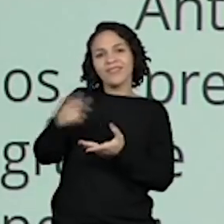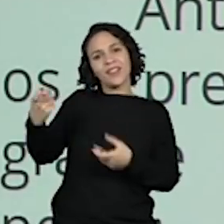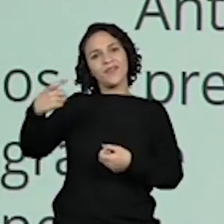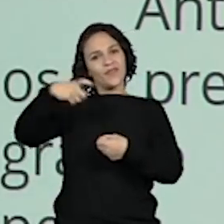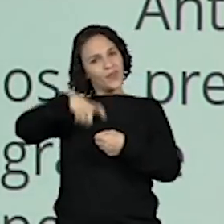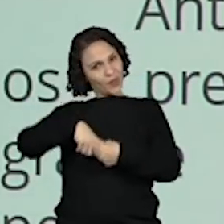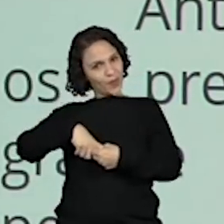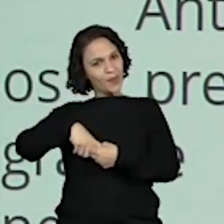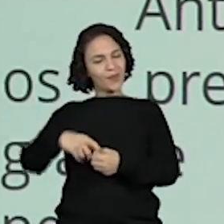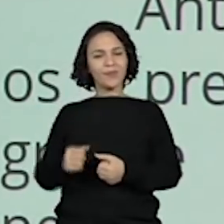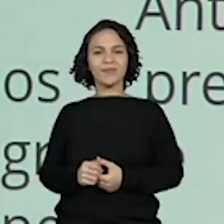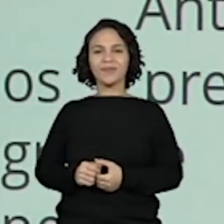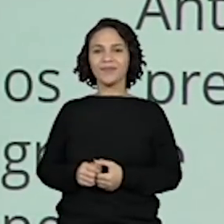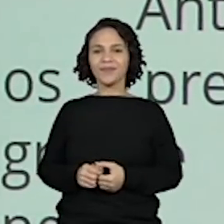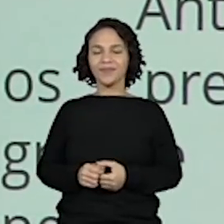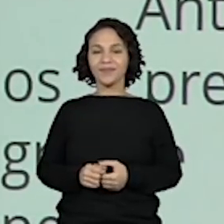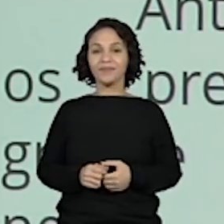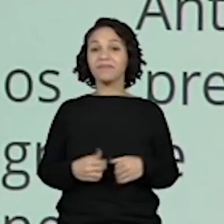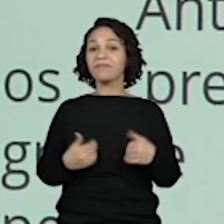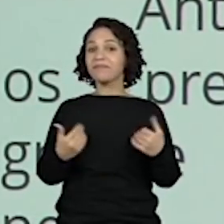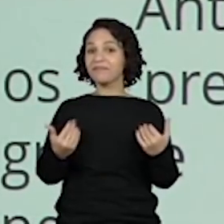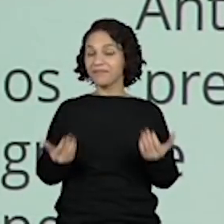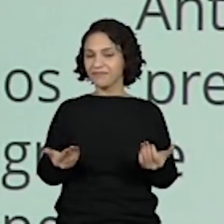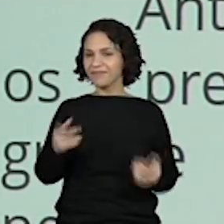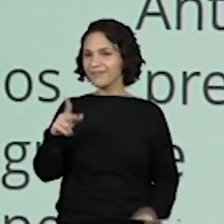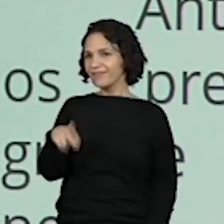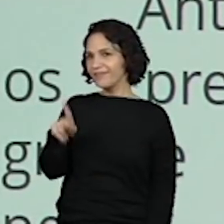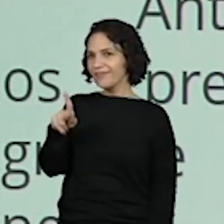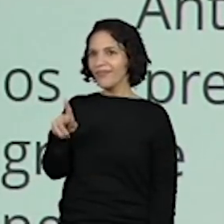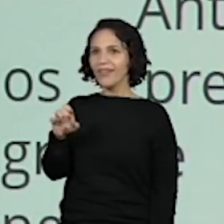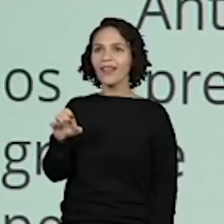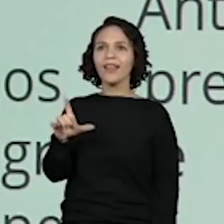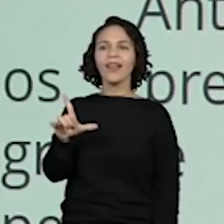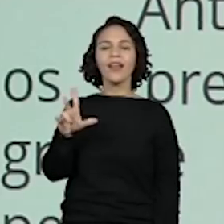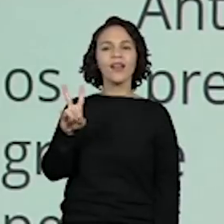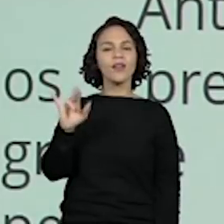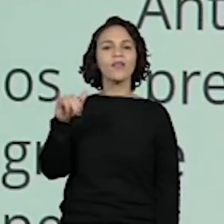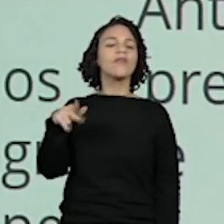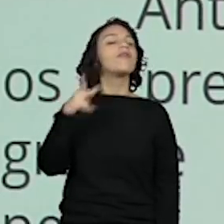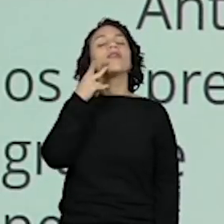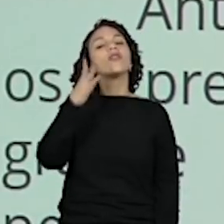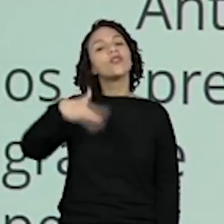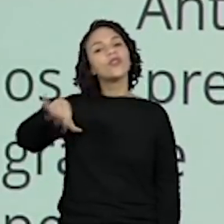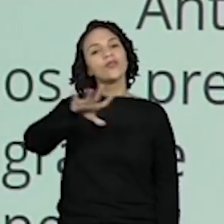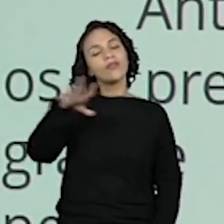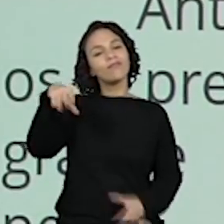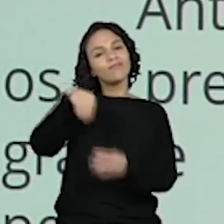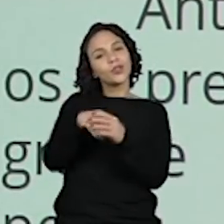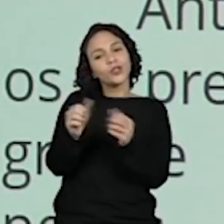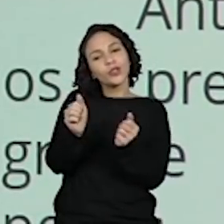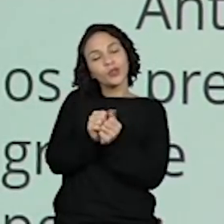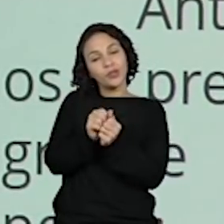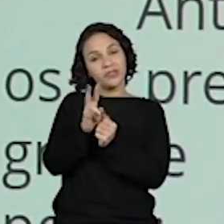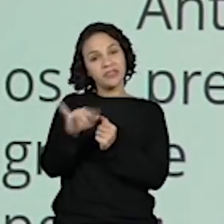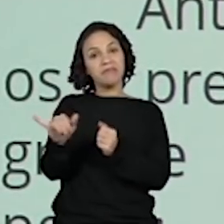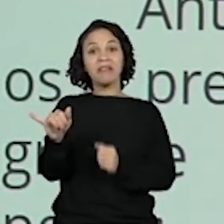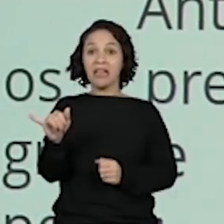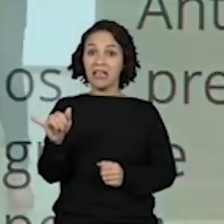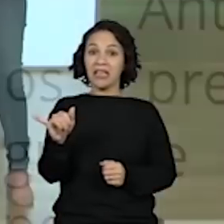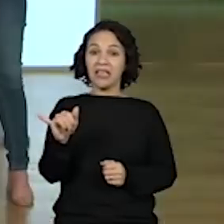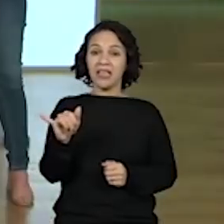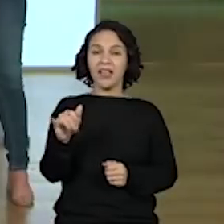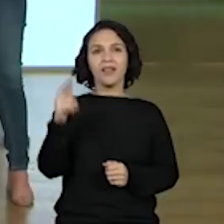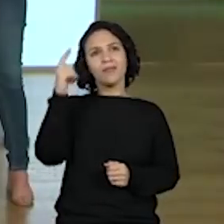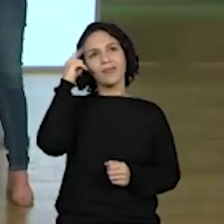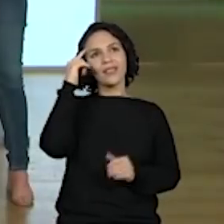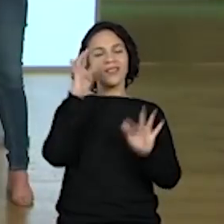dela, né? Então, o Kelvin está dizendo que todos vão viver juntos de alguma maneira. Eu acho que ele está pensando em